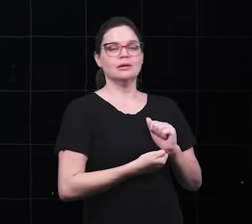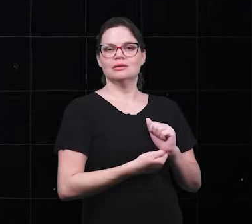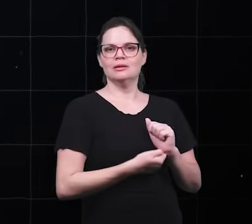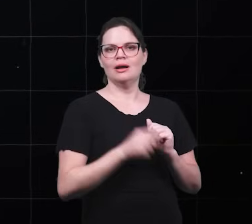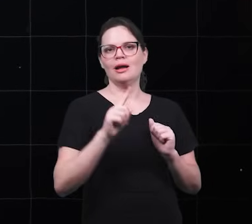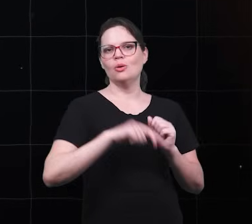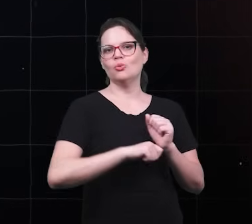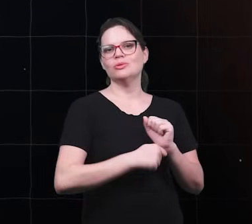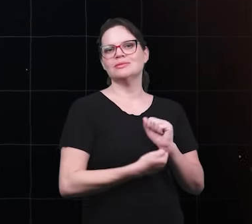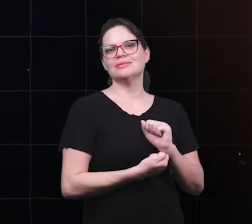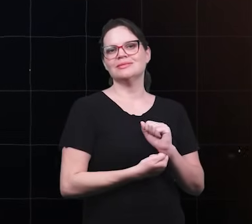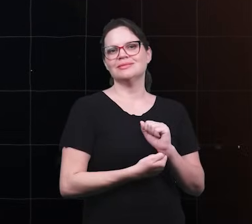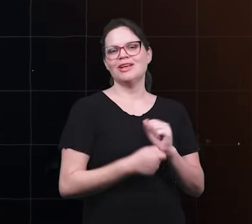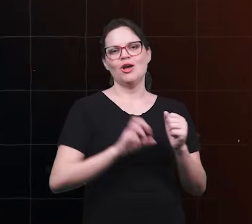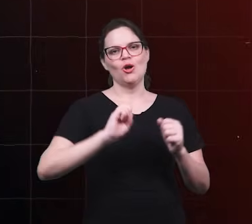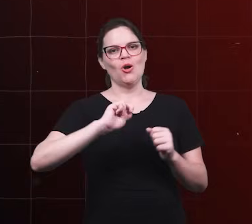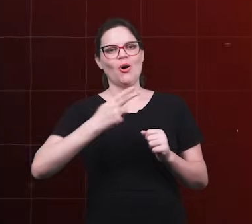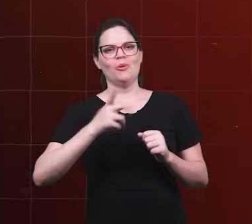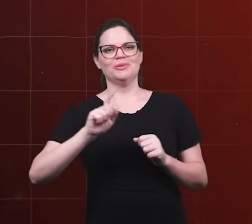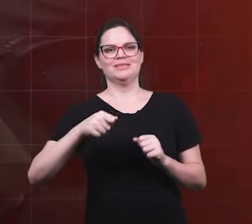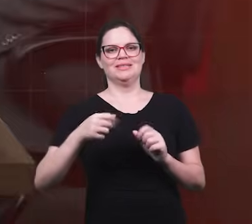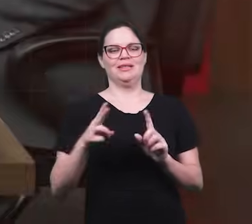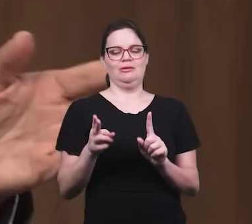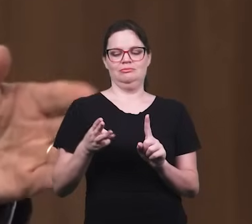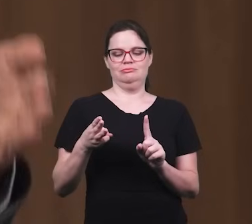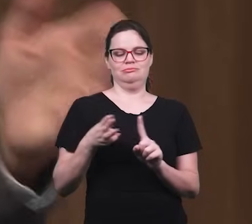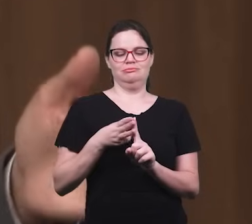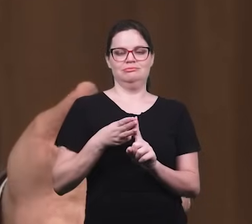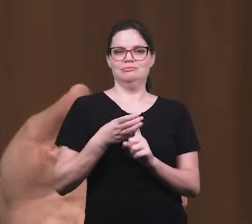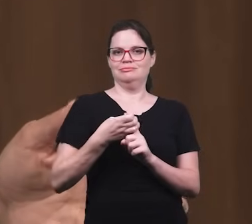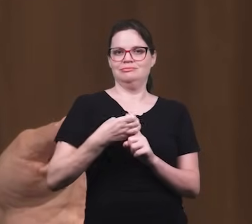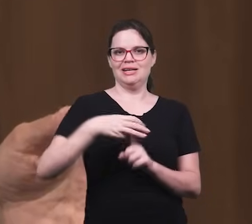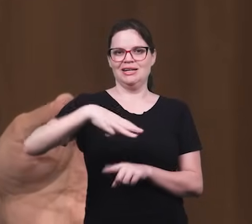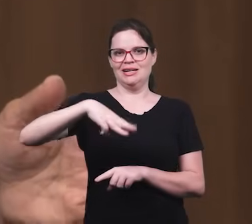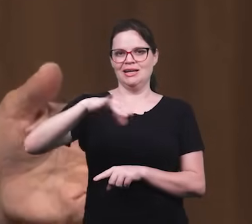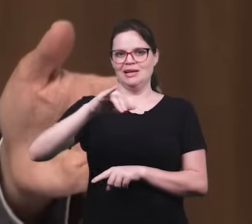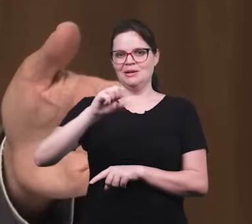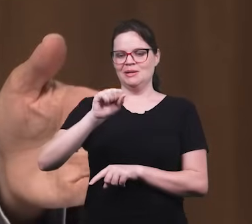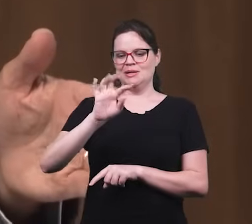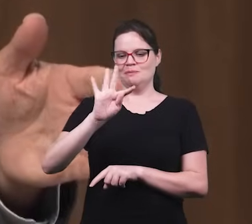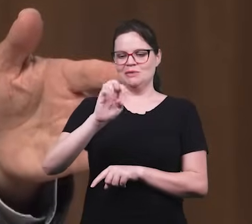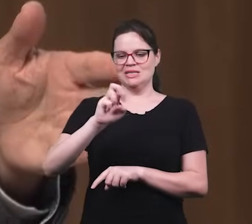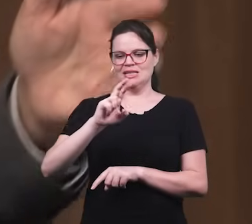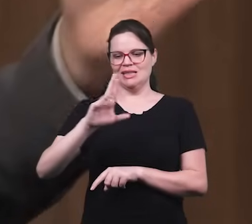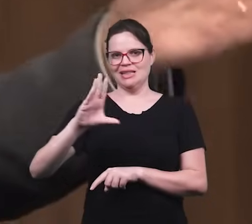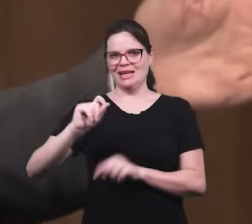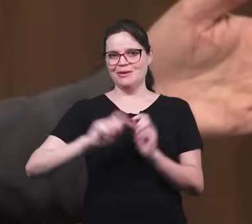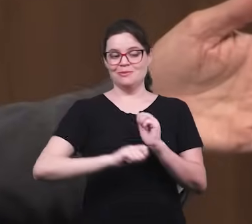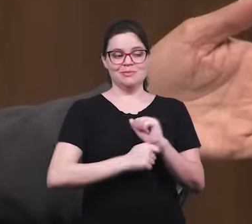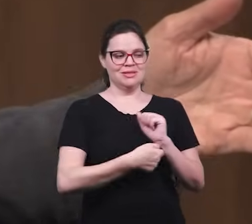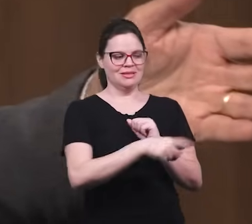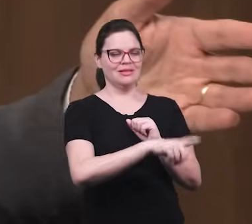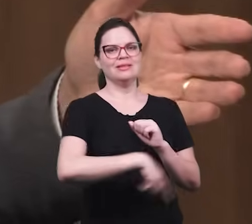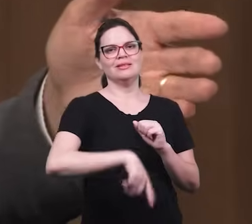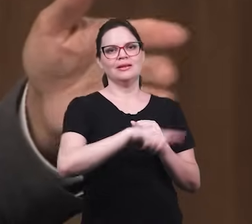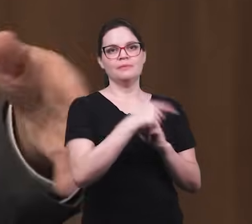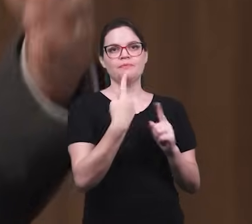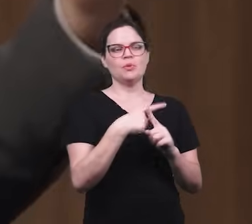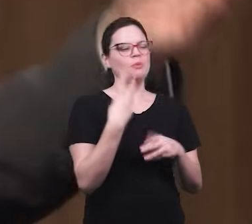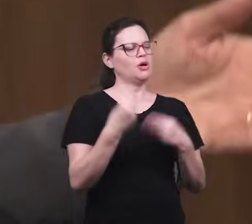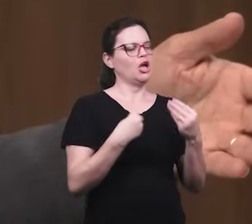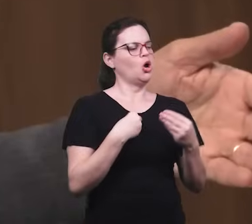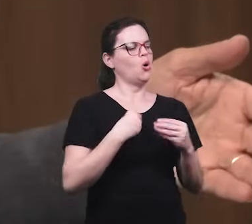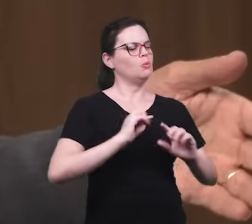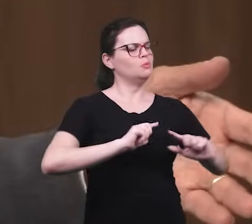um mistério. O toque das trombetas, o arrebatamento da igreja, a ida da igreja para a eternidade,